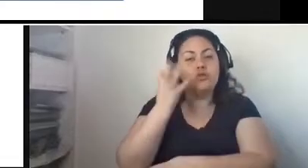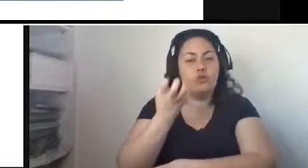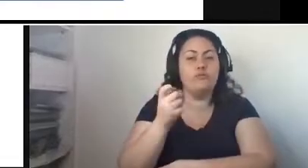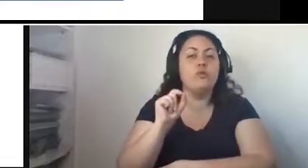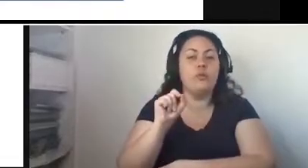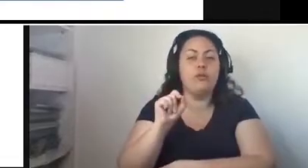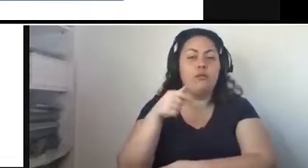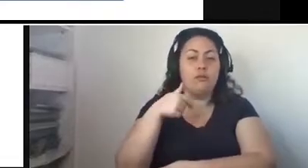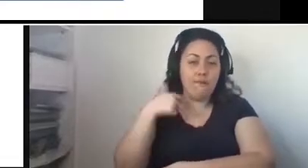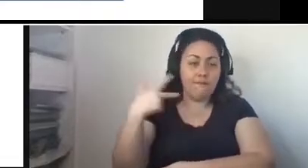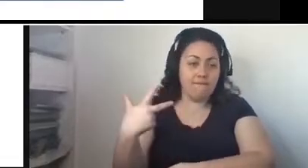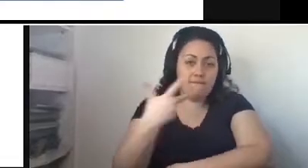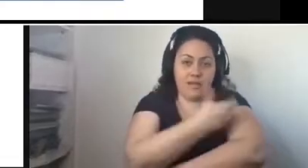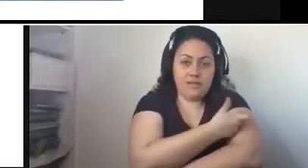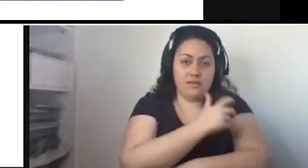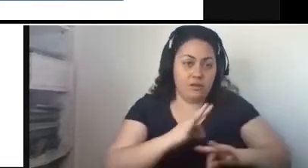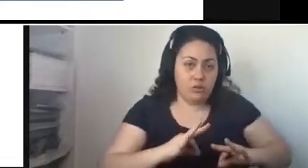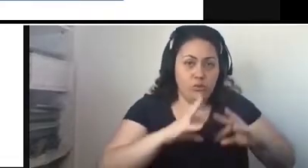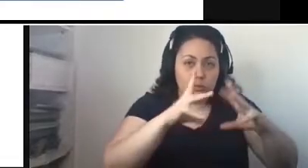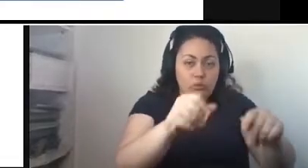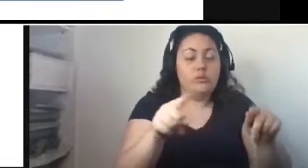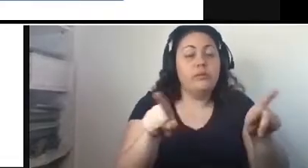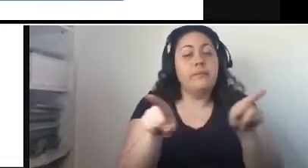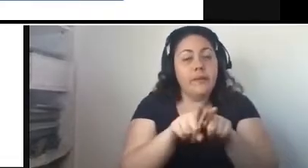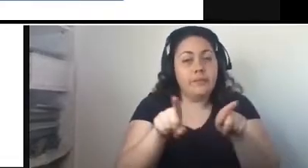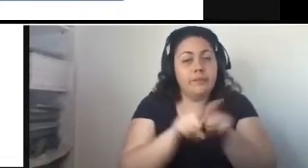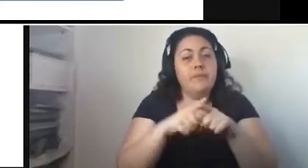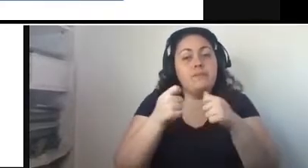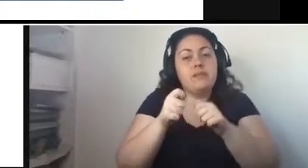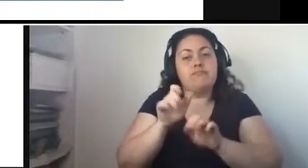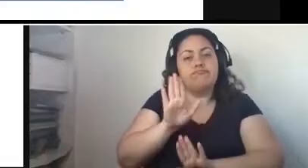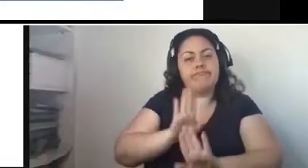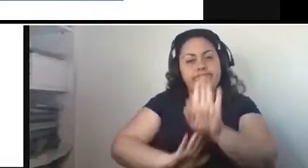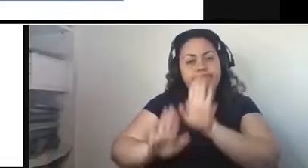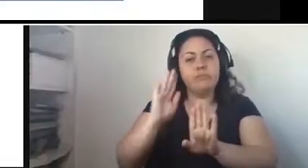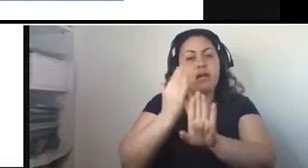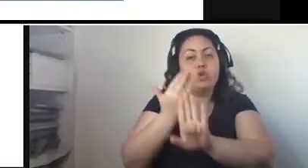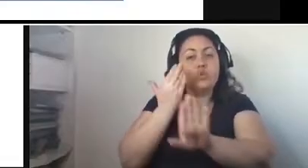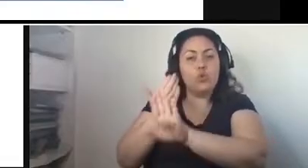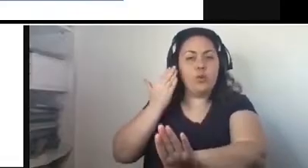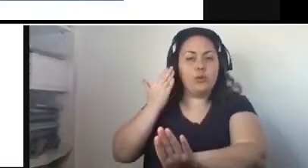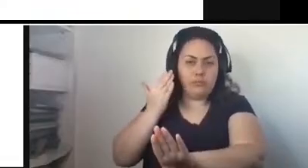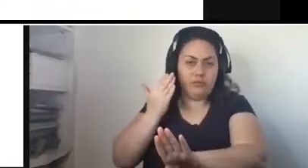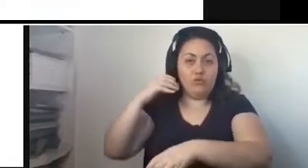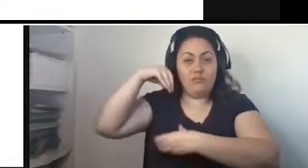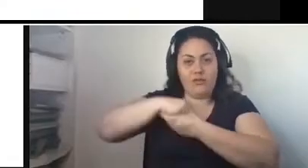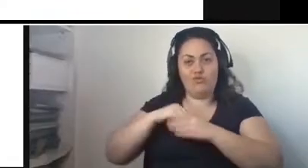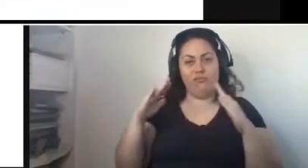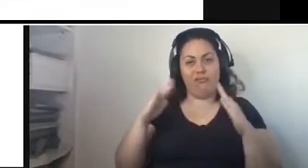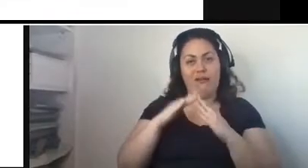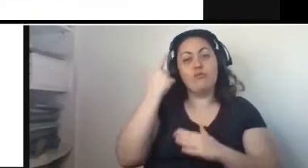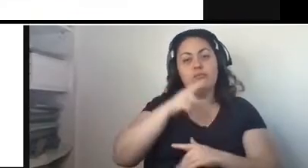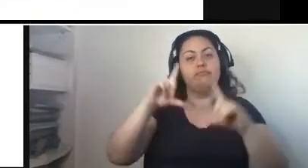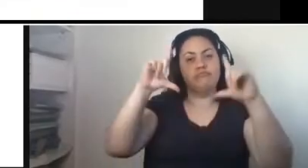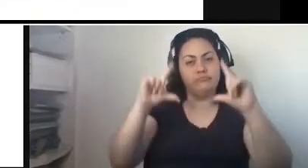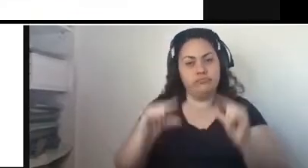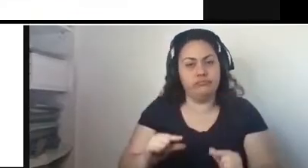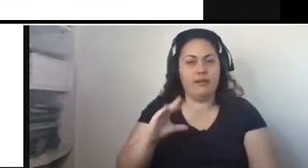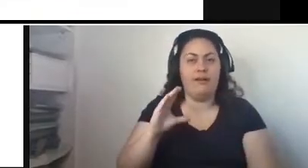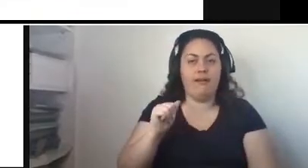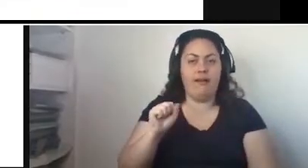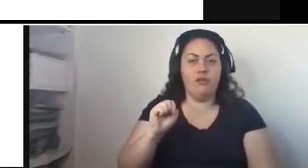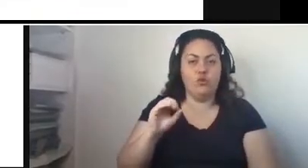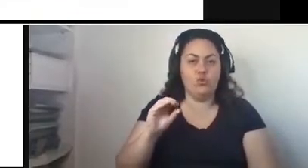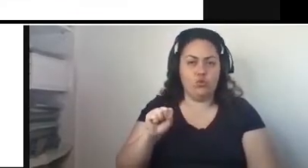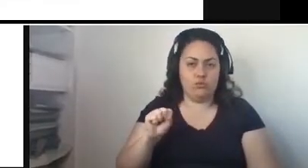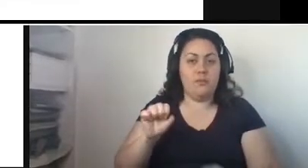manter cuidados de isolamento para que os casos continuem baixos na Nova Zelândia. Fazendo uma simulação agora para o Brasil,